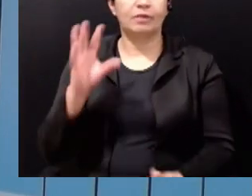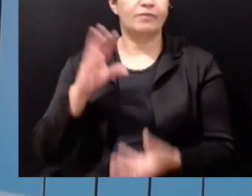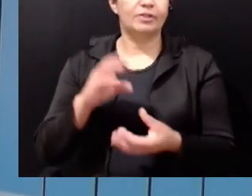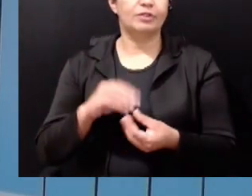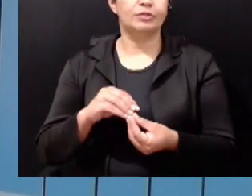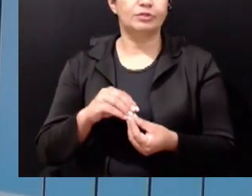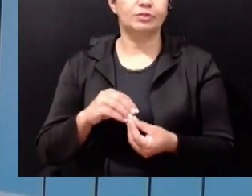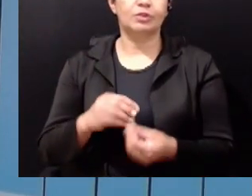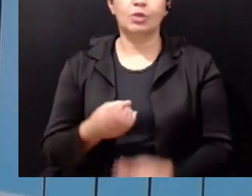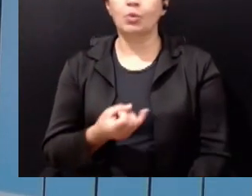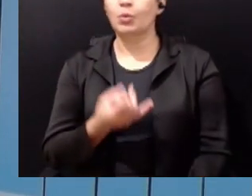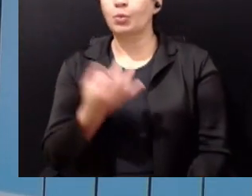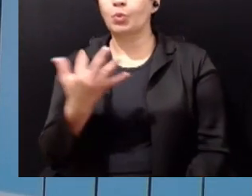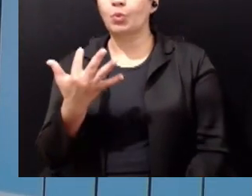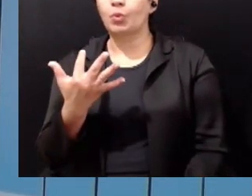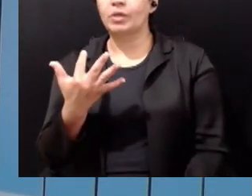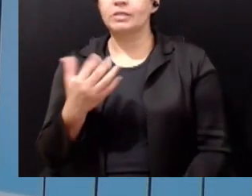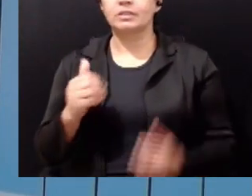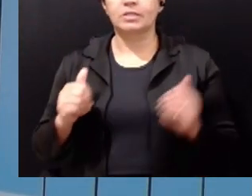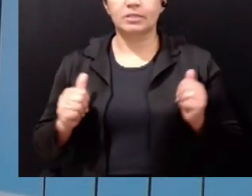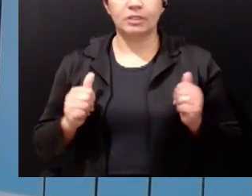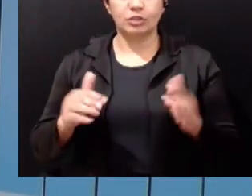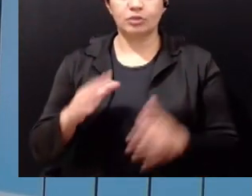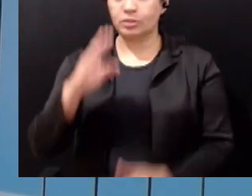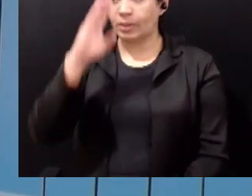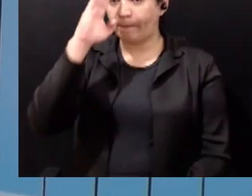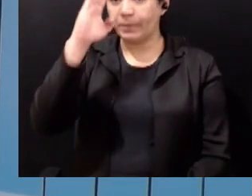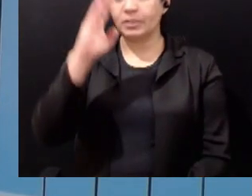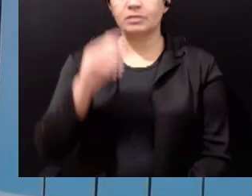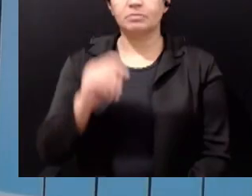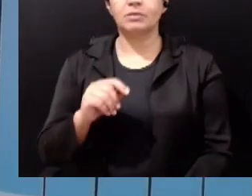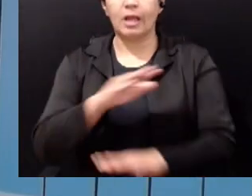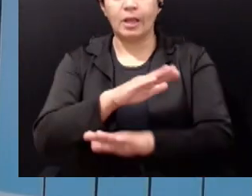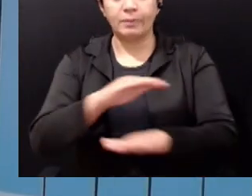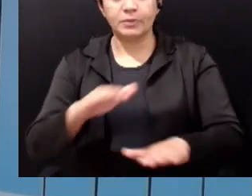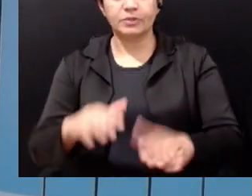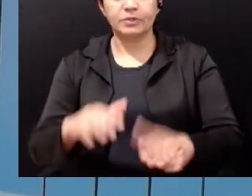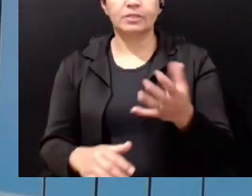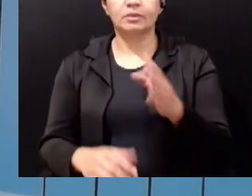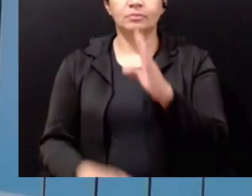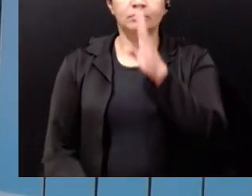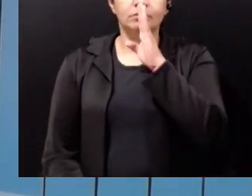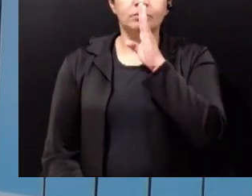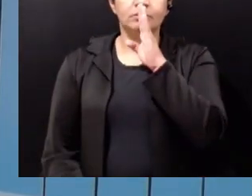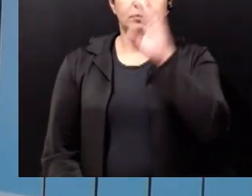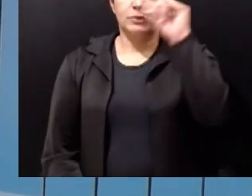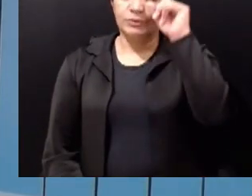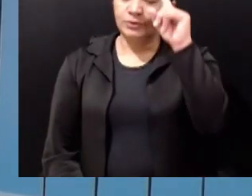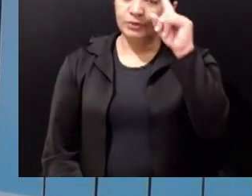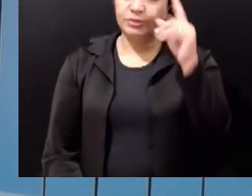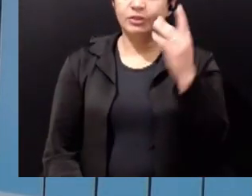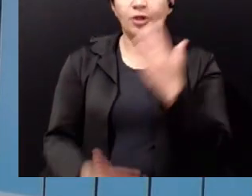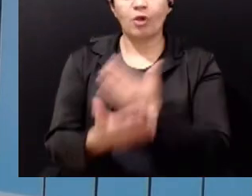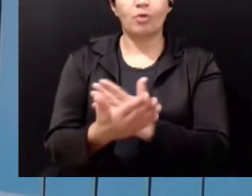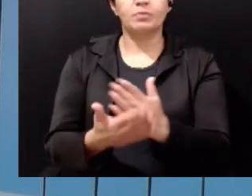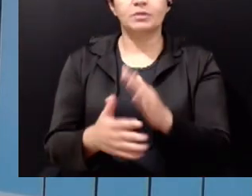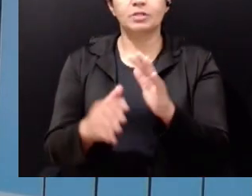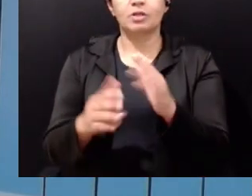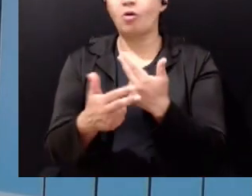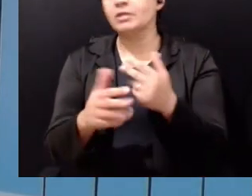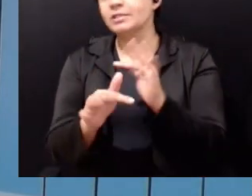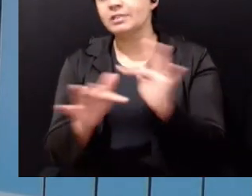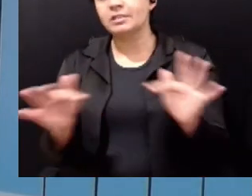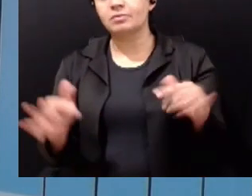quais são os passos principais para quem deseja incorporar o silêncio na rotina? Coisa simples que eu acho que a gente